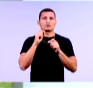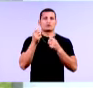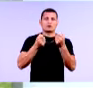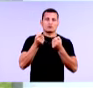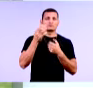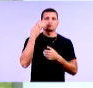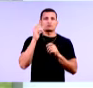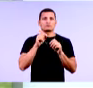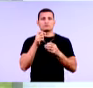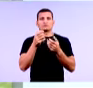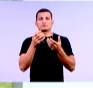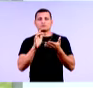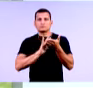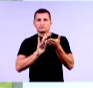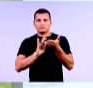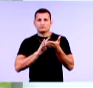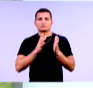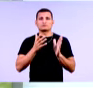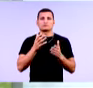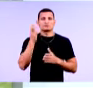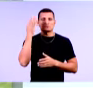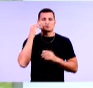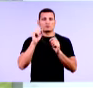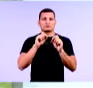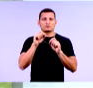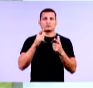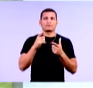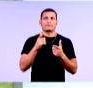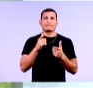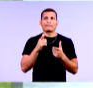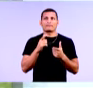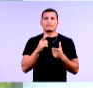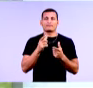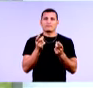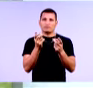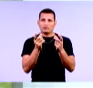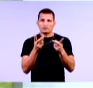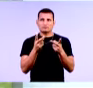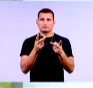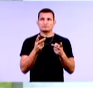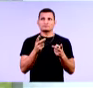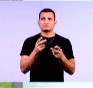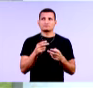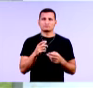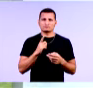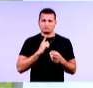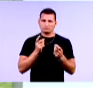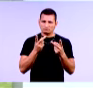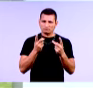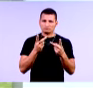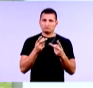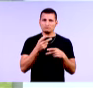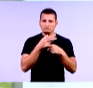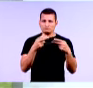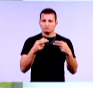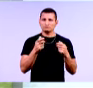smartphone, que acabou de explicar para ele, ele sabe o que é um carro, ele sabe o que é uma venda. Venda, existe esse objeto venda? Sim.